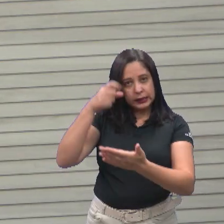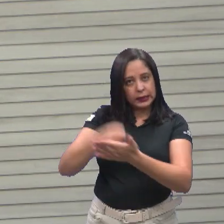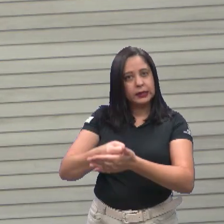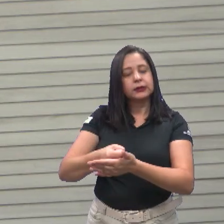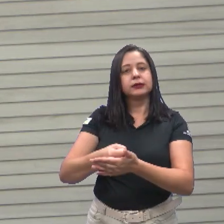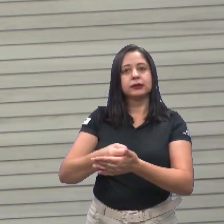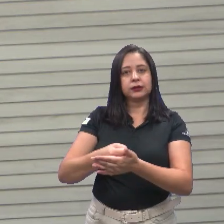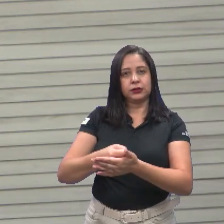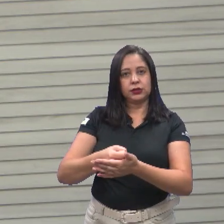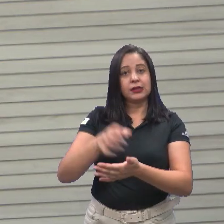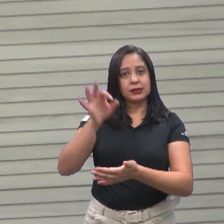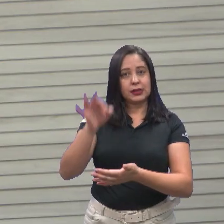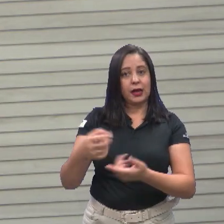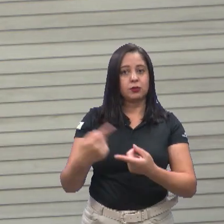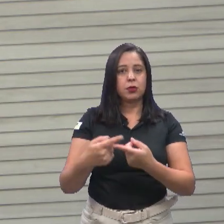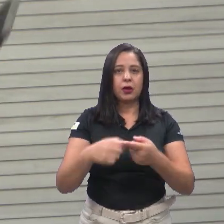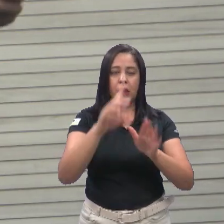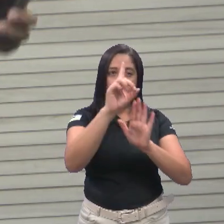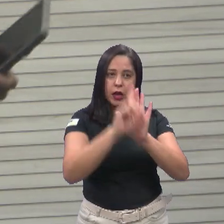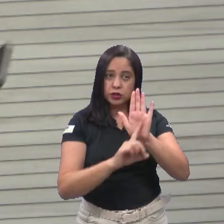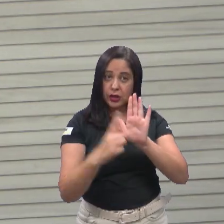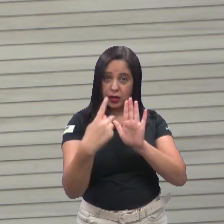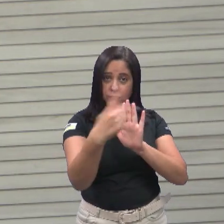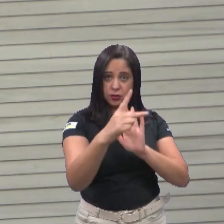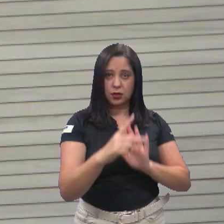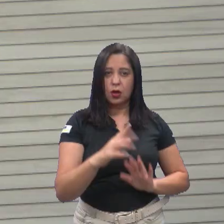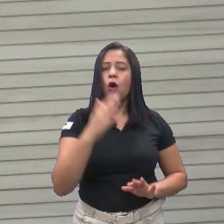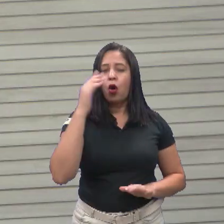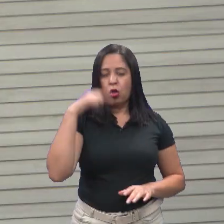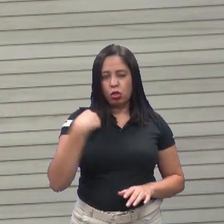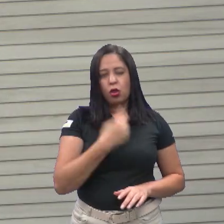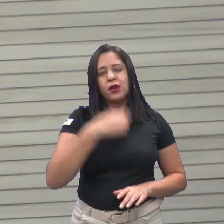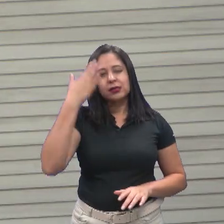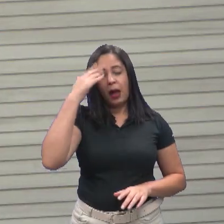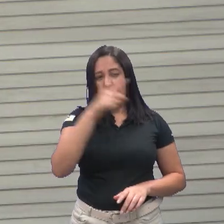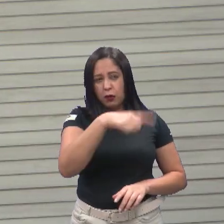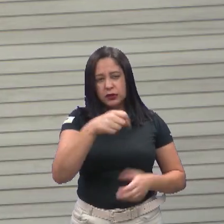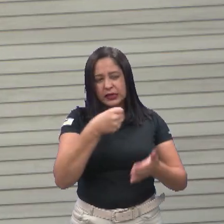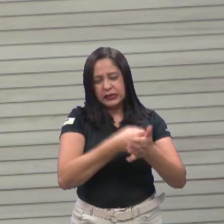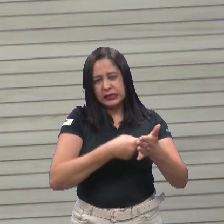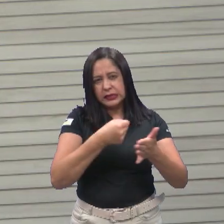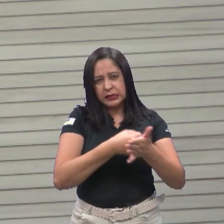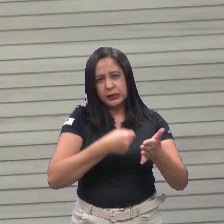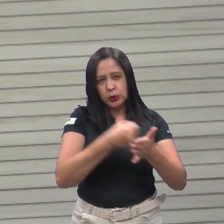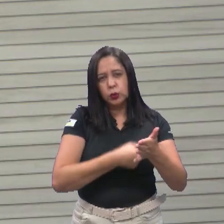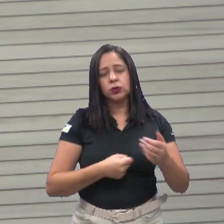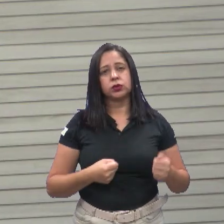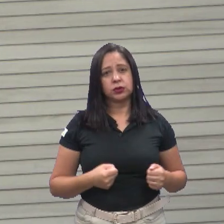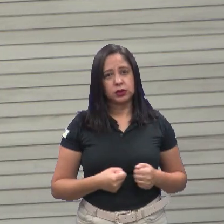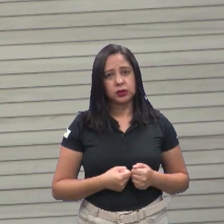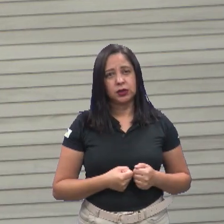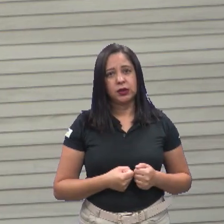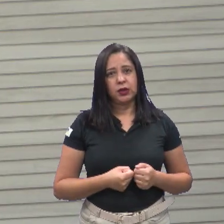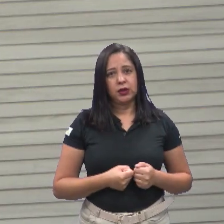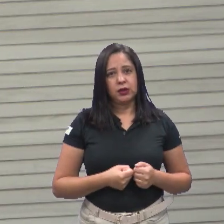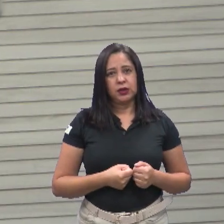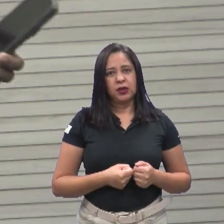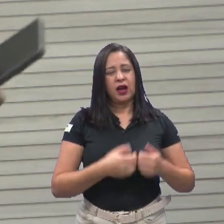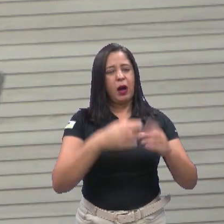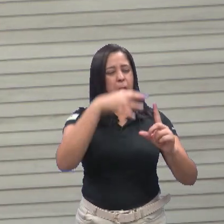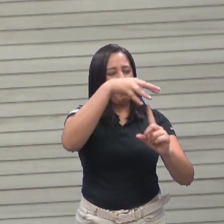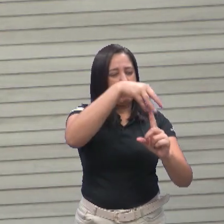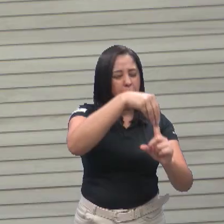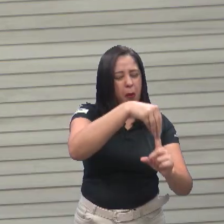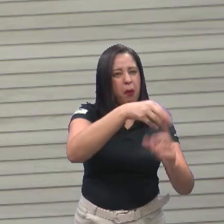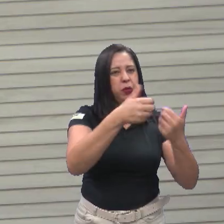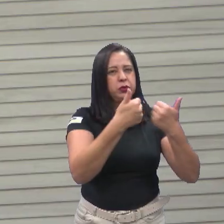um privilégio. Nós sabemos de quantas lutas vocês têm para pegar mesmo o transporte público, pontos,